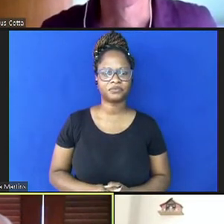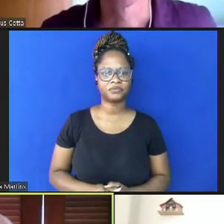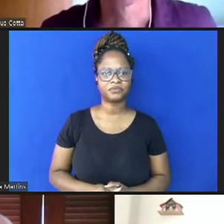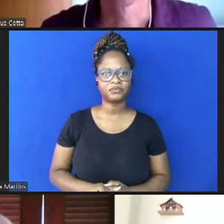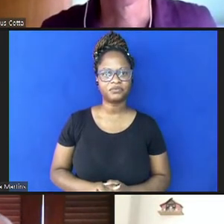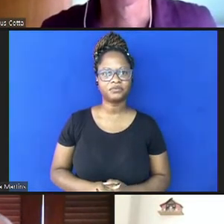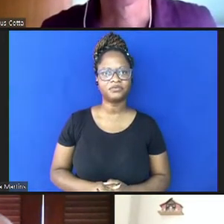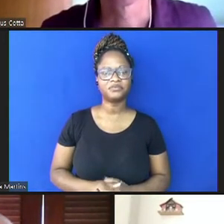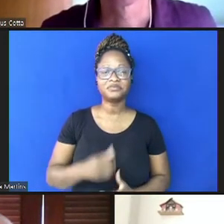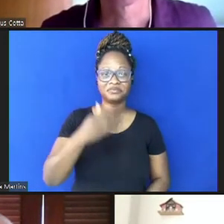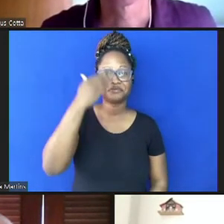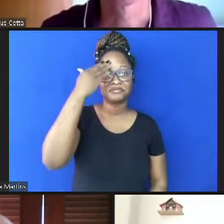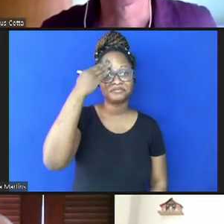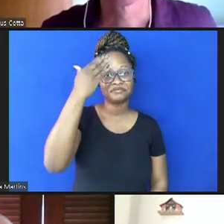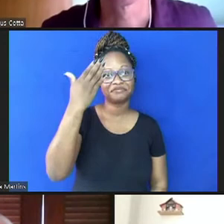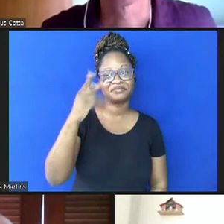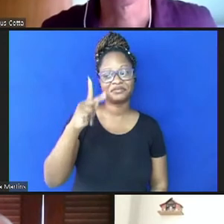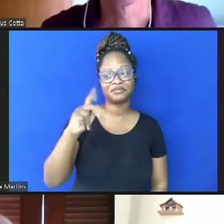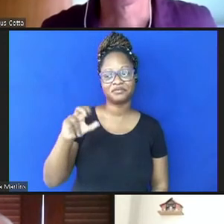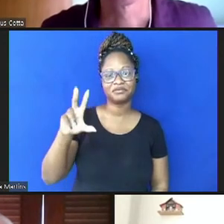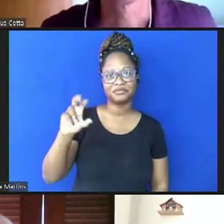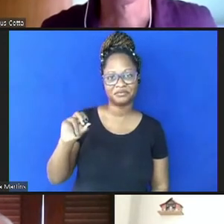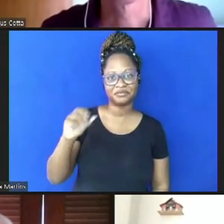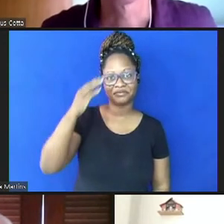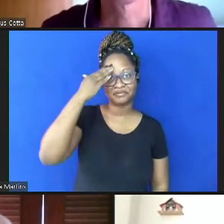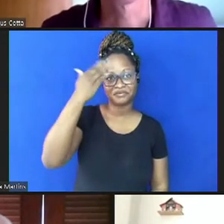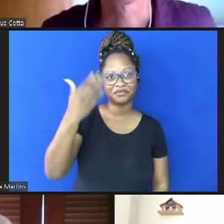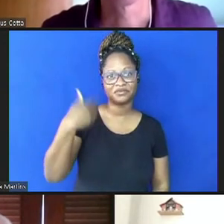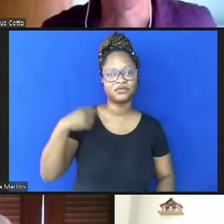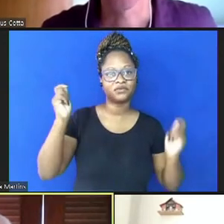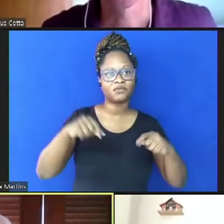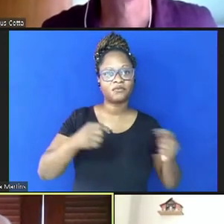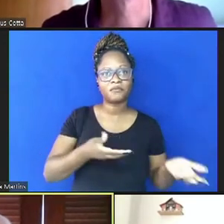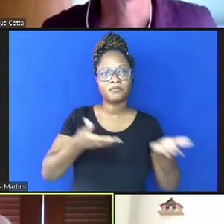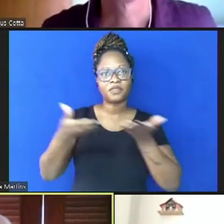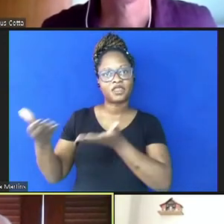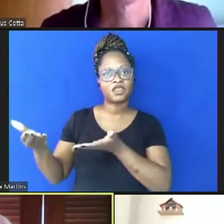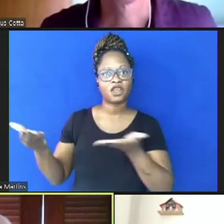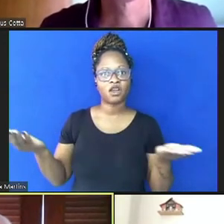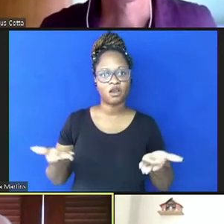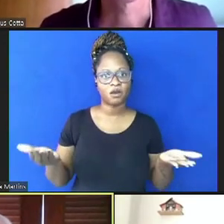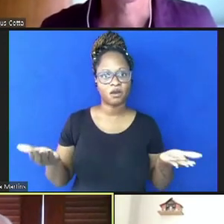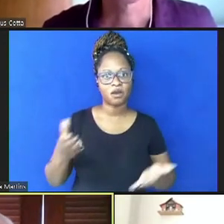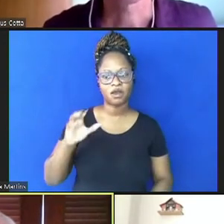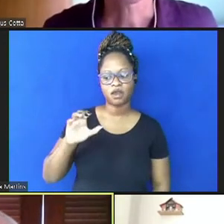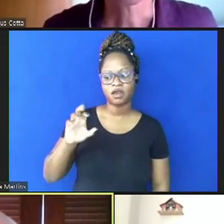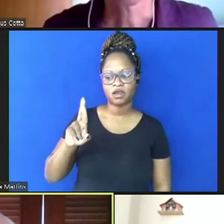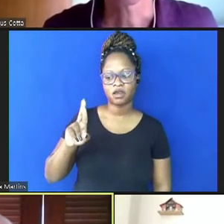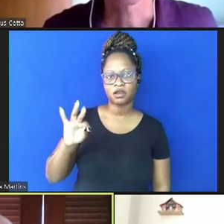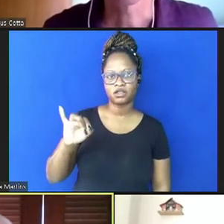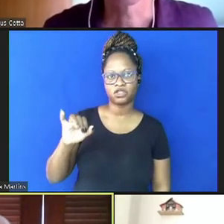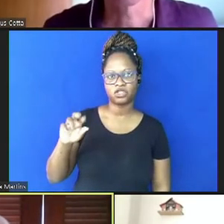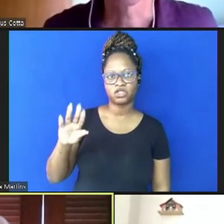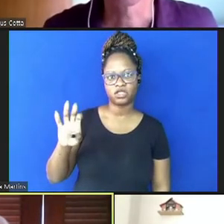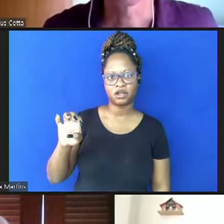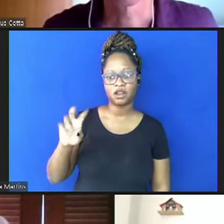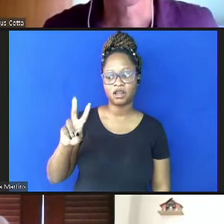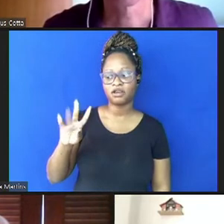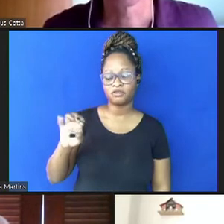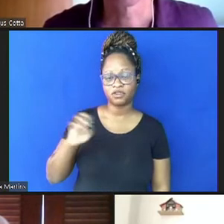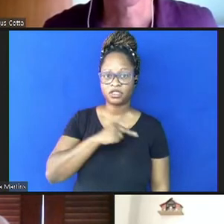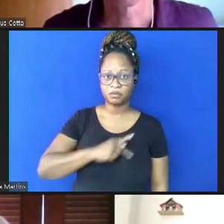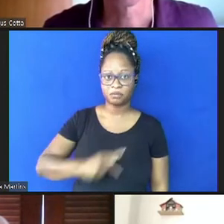Muito obrigada, Paulo. Podemos passar a palavra, então, para a Cristiane, nossa vice-presidente de